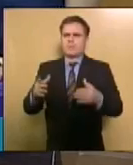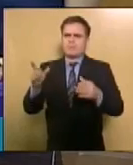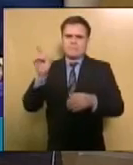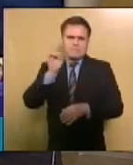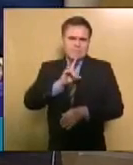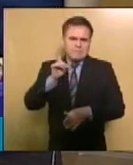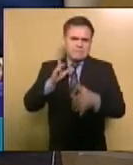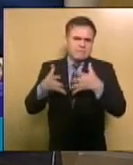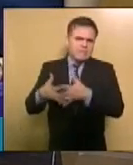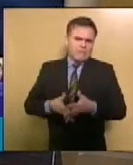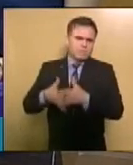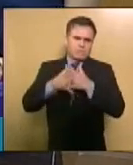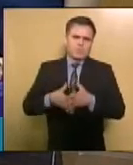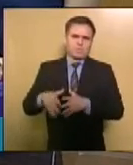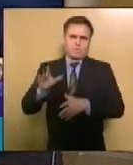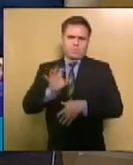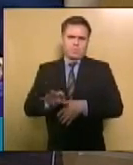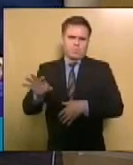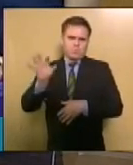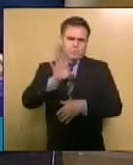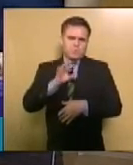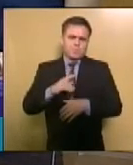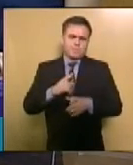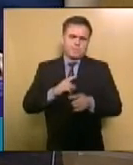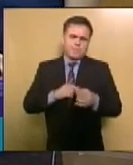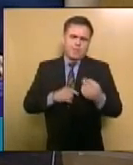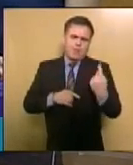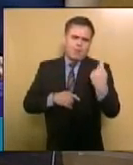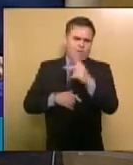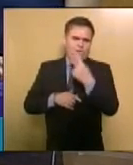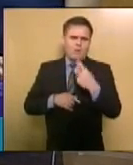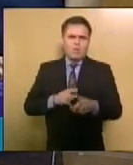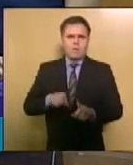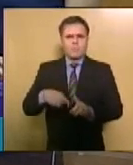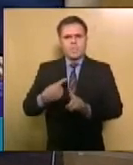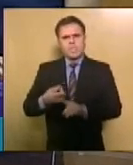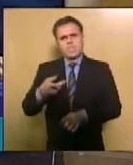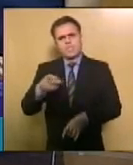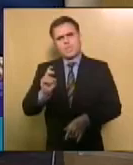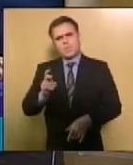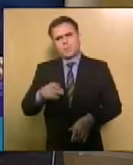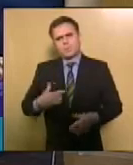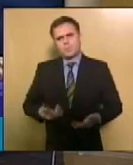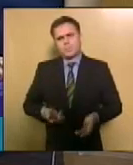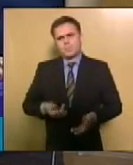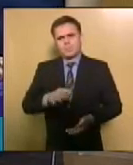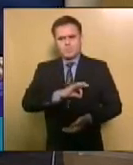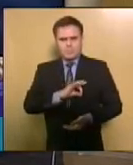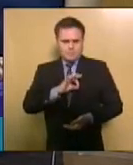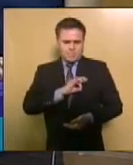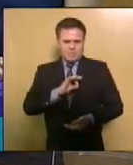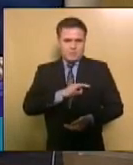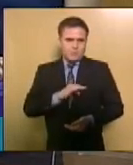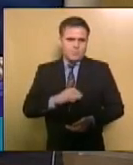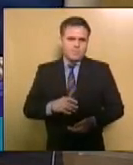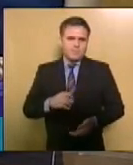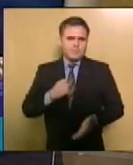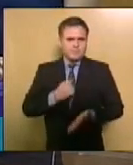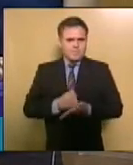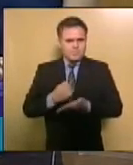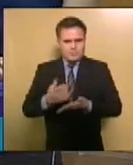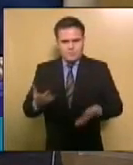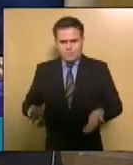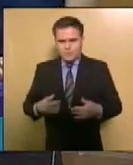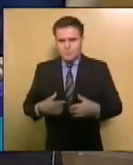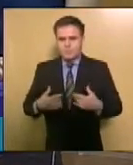desenvolvidos o número de crimes aumentou cinco vezes mais do que o efetivo policial então a demanda então o